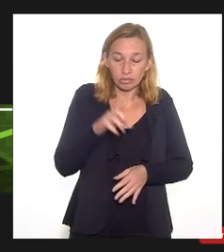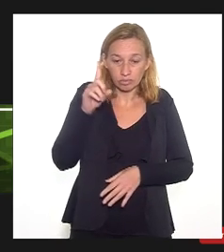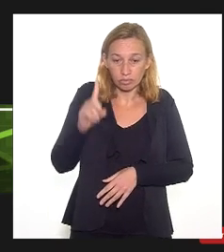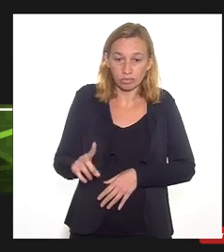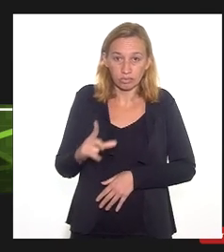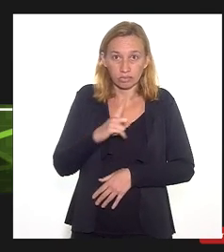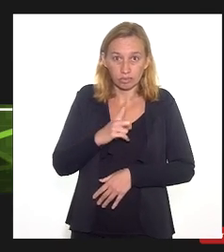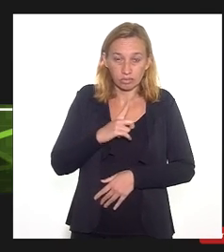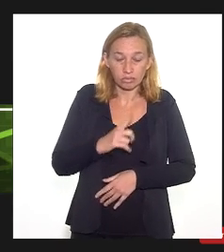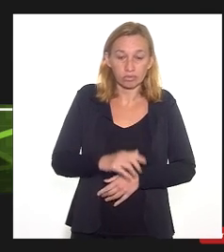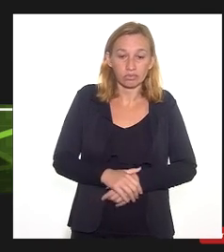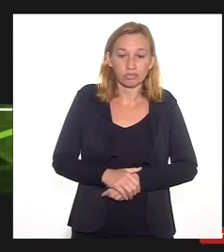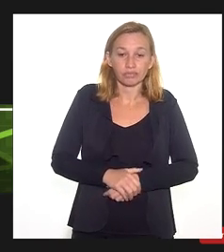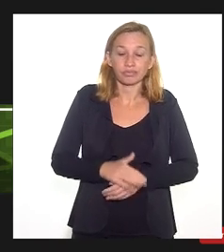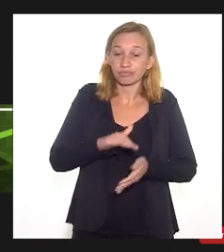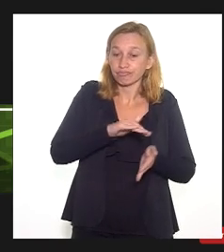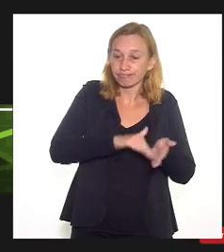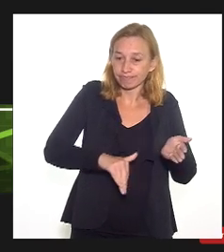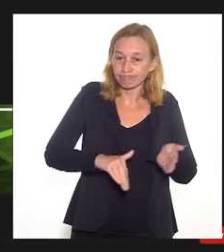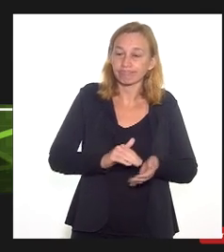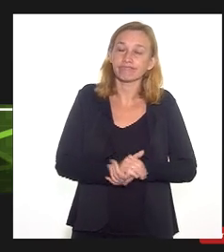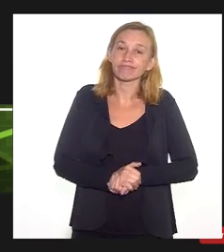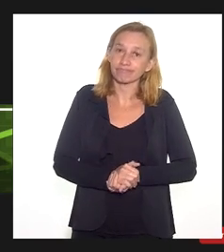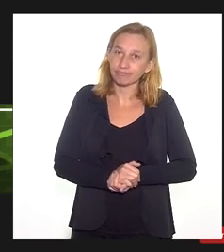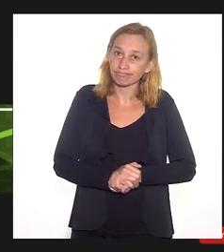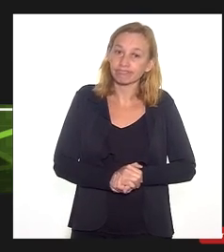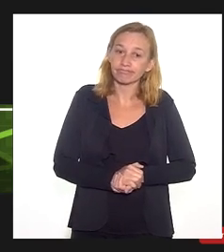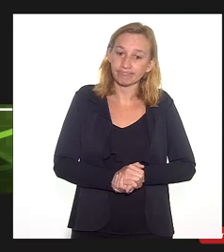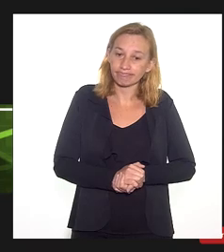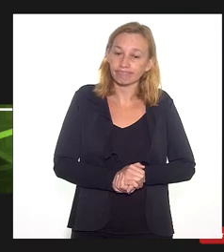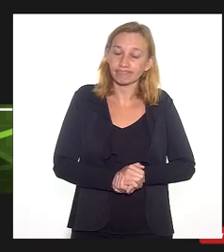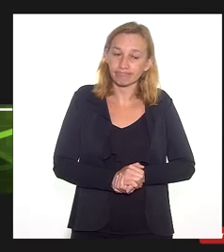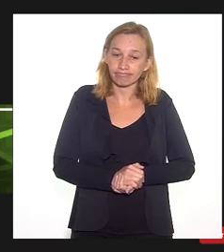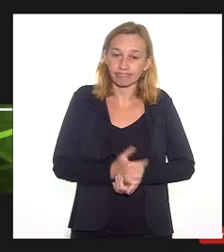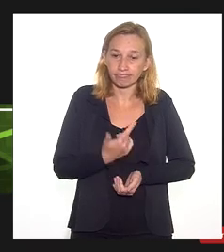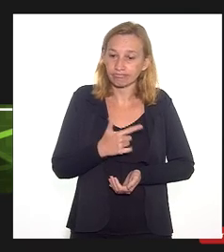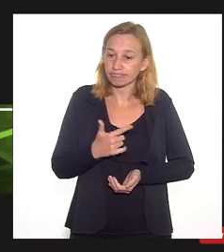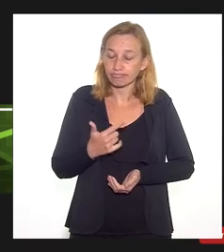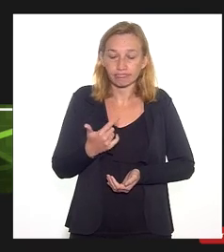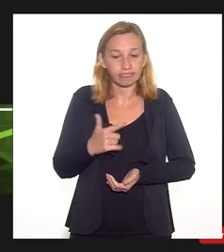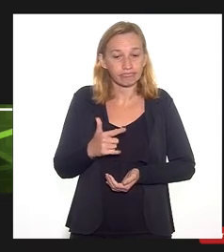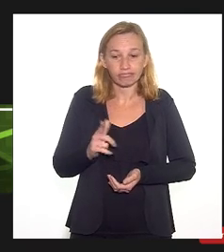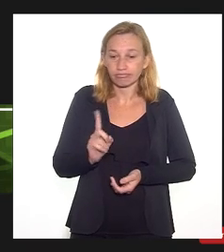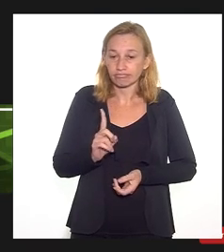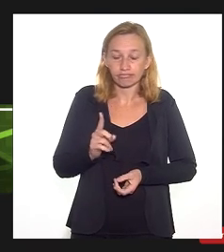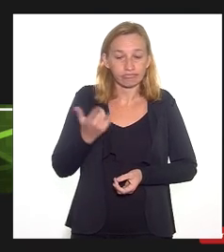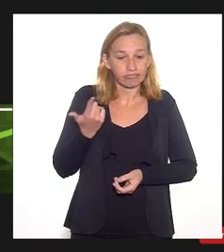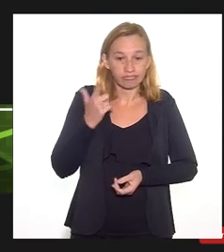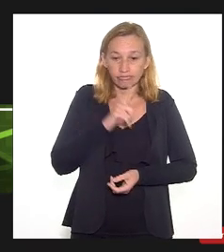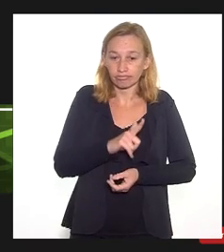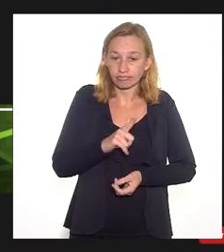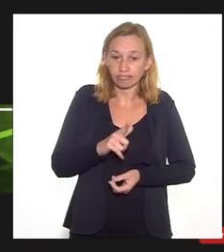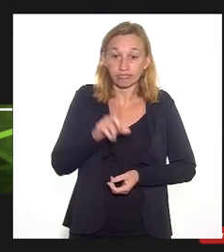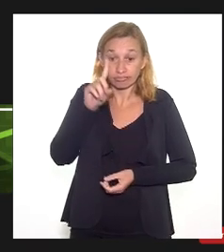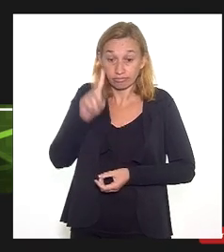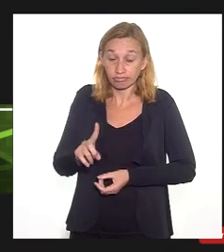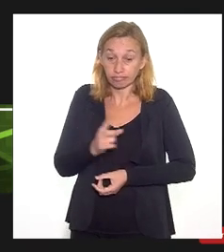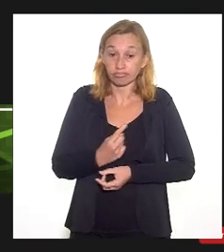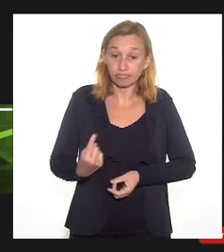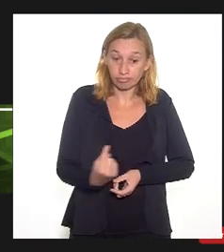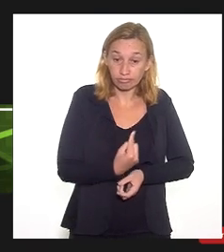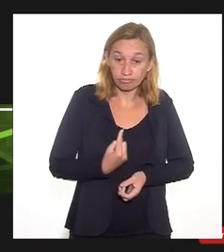e isso está sendo retirado nós não estamos conseguindo ter a nossa o nosso direito